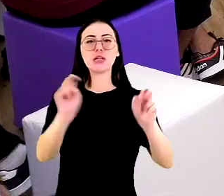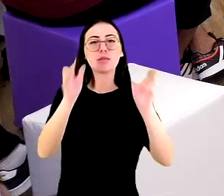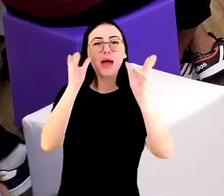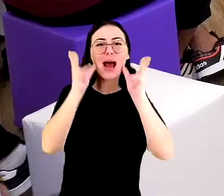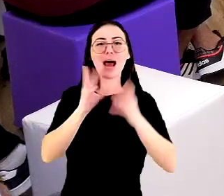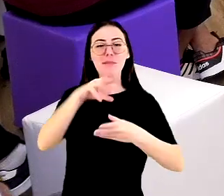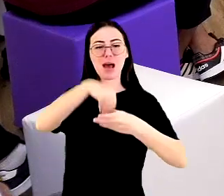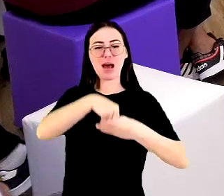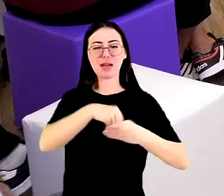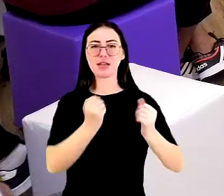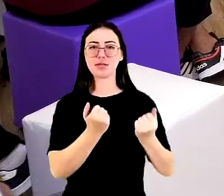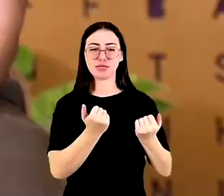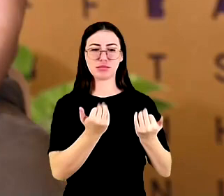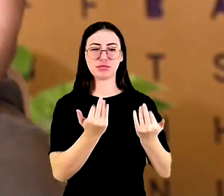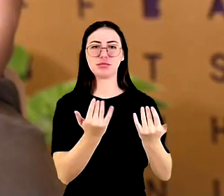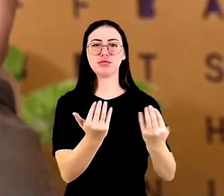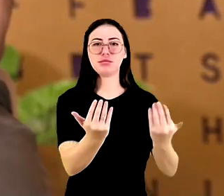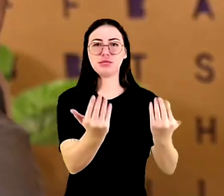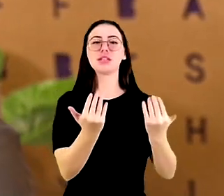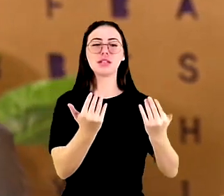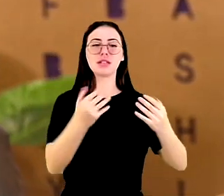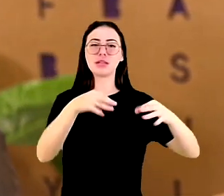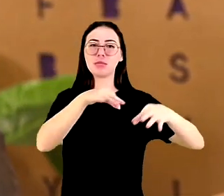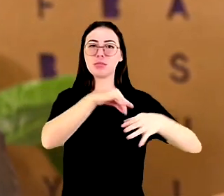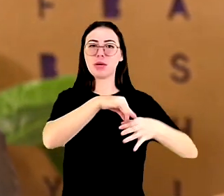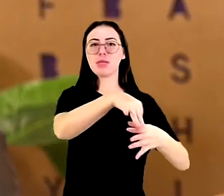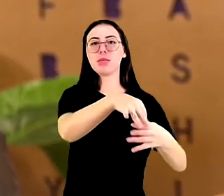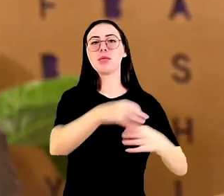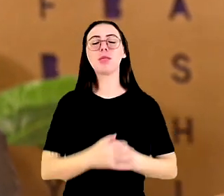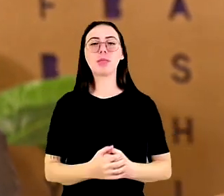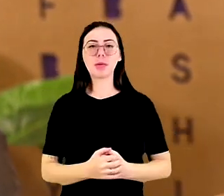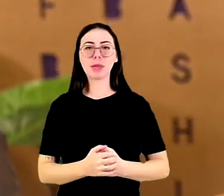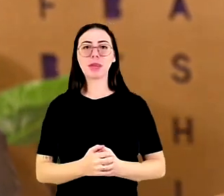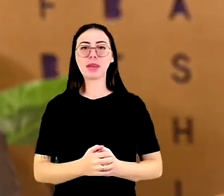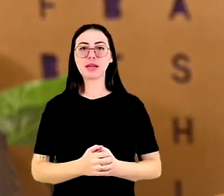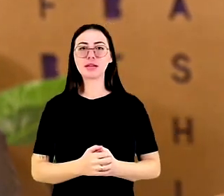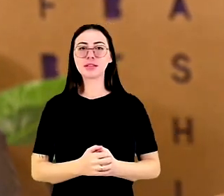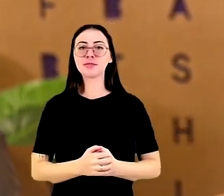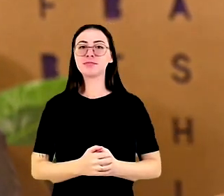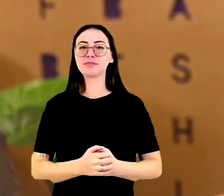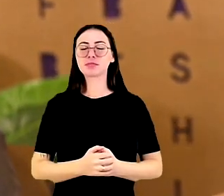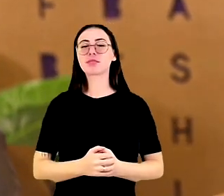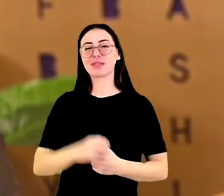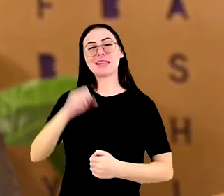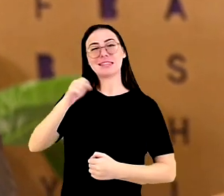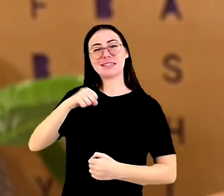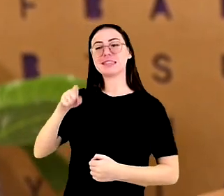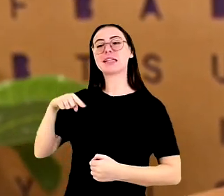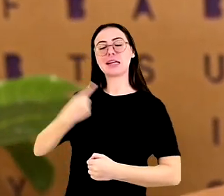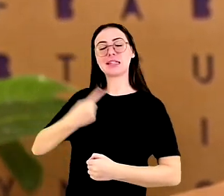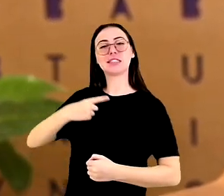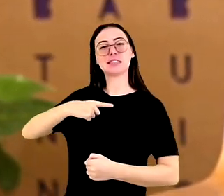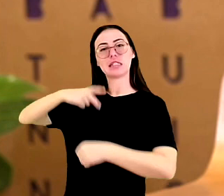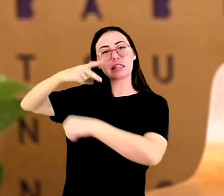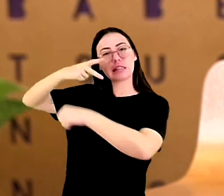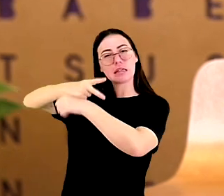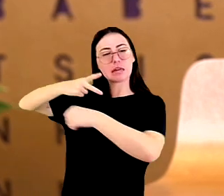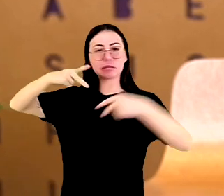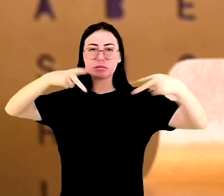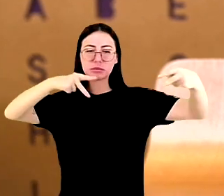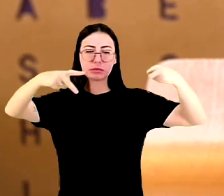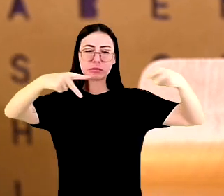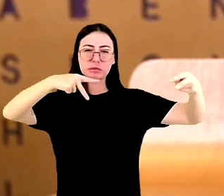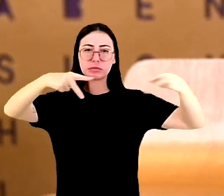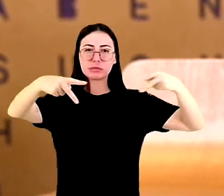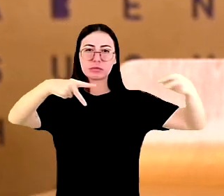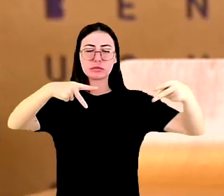com a tecnologia de câmeras, né, com a tecnologia de serviço de imagens, mas hoje a gente não faz isso, né, a